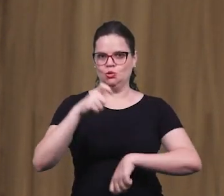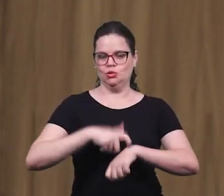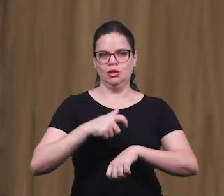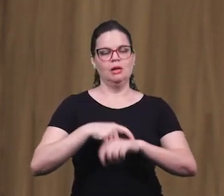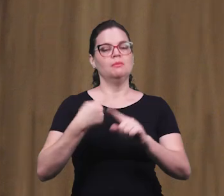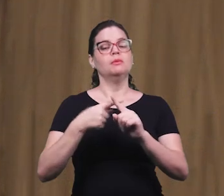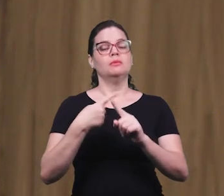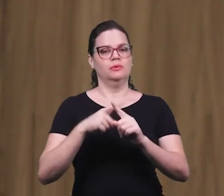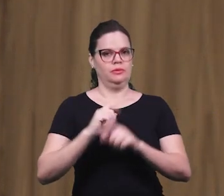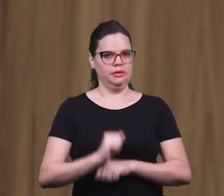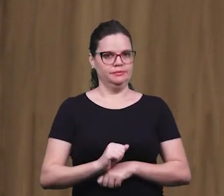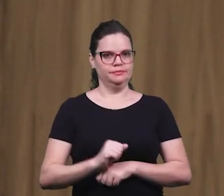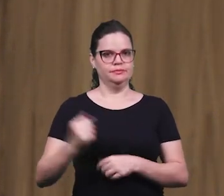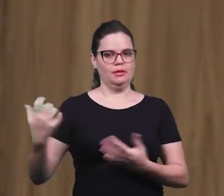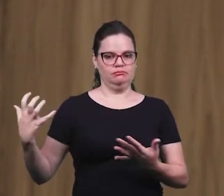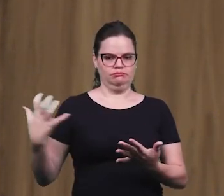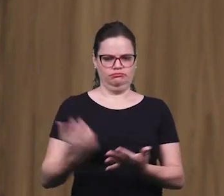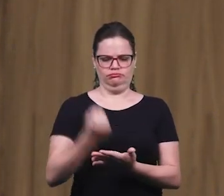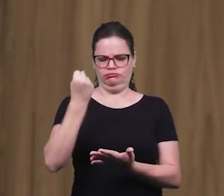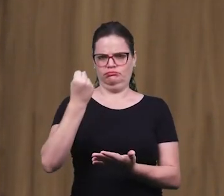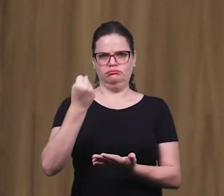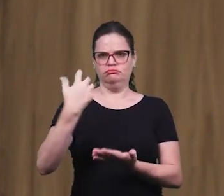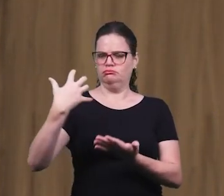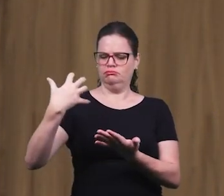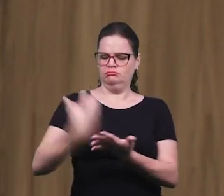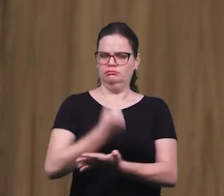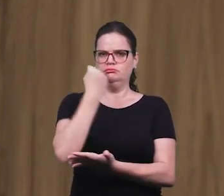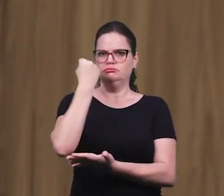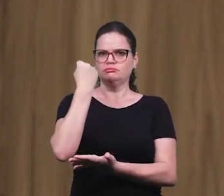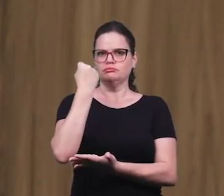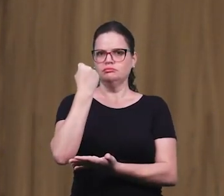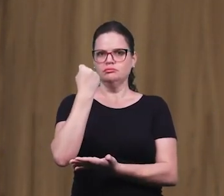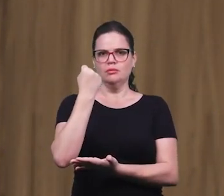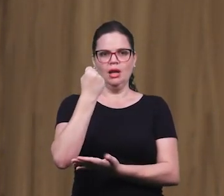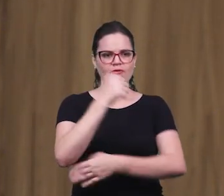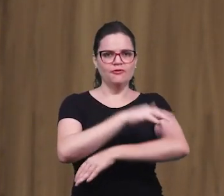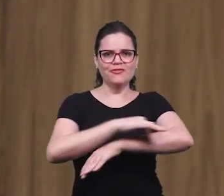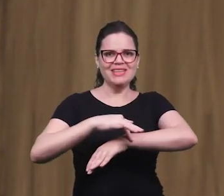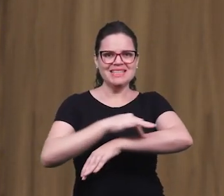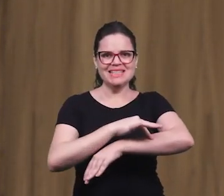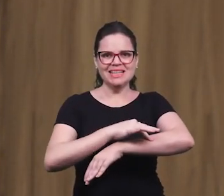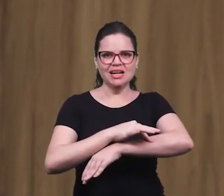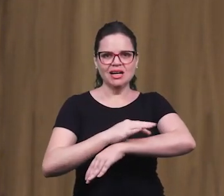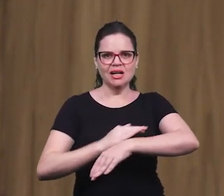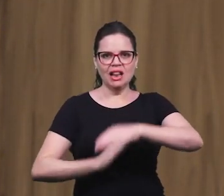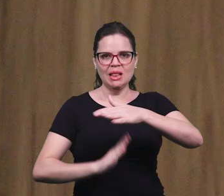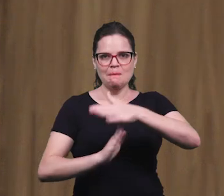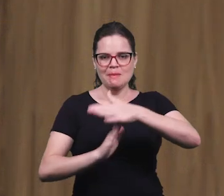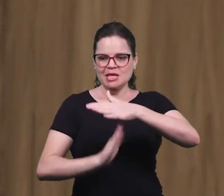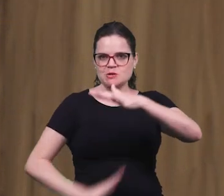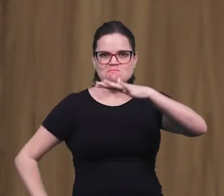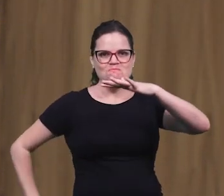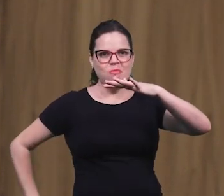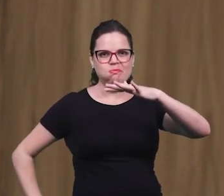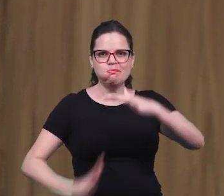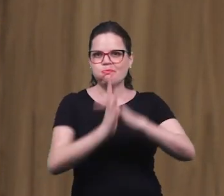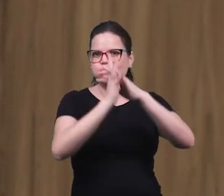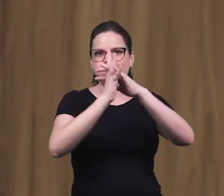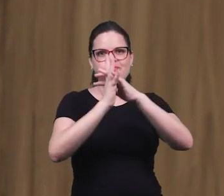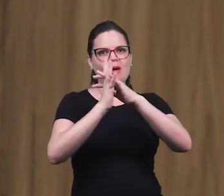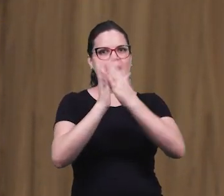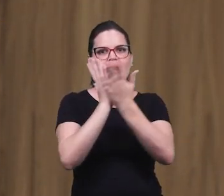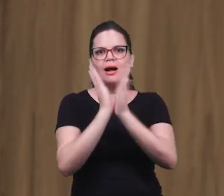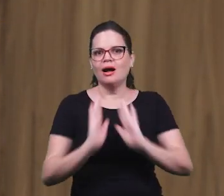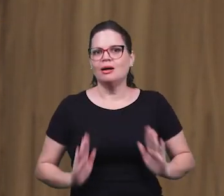o arrebatamento ele vai ser, ele quebra, né, todos os limites que existe da